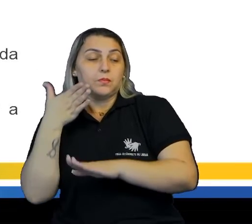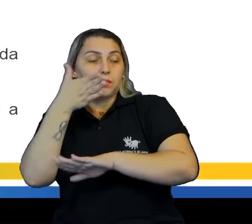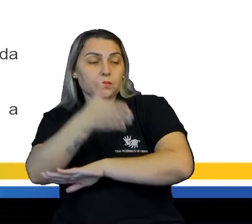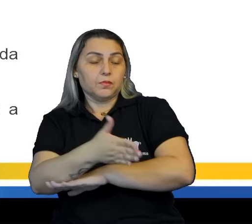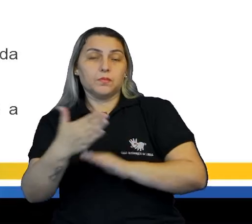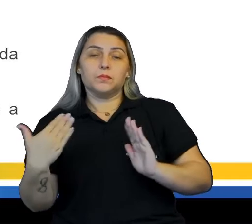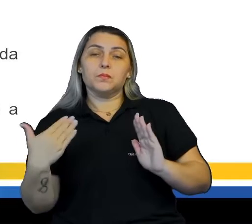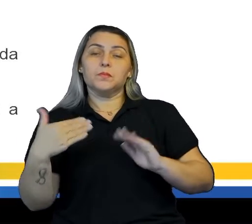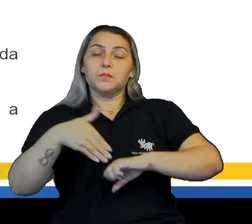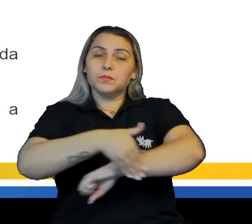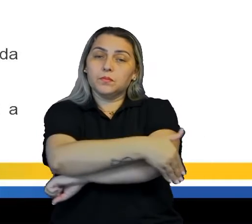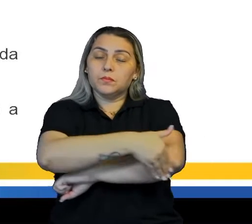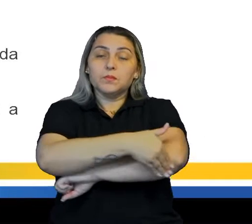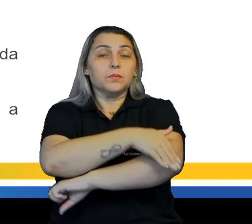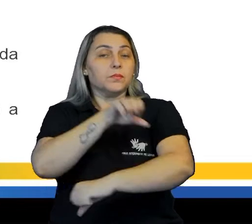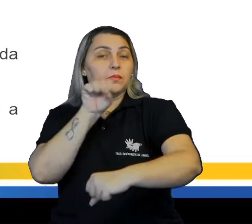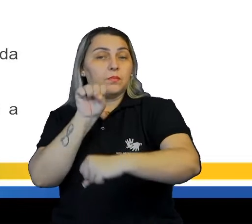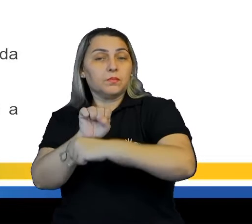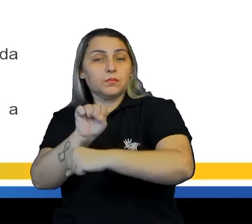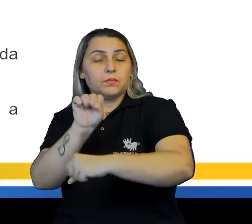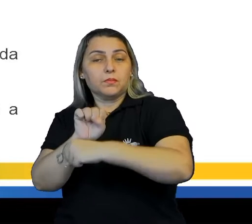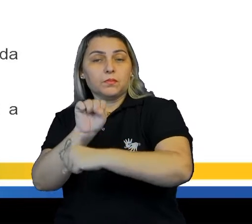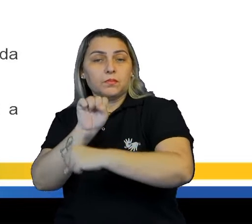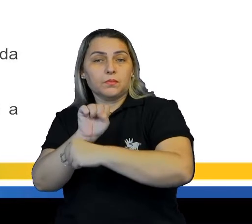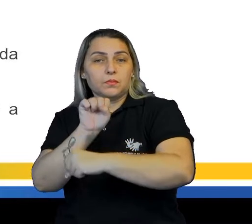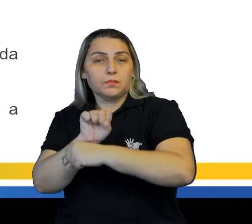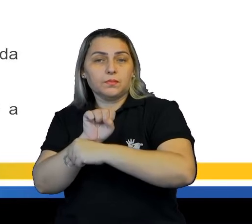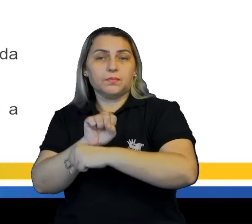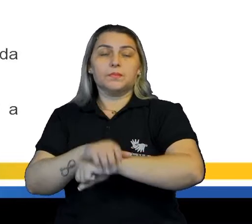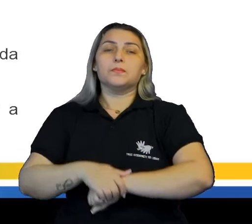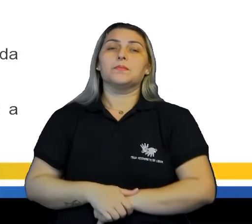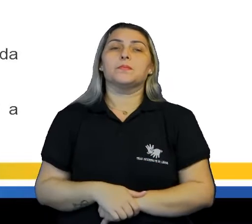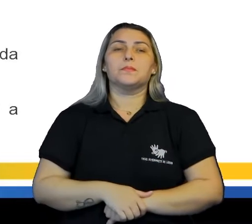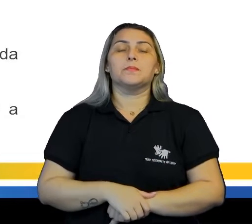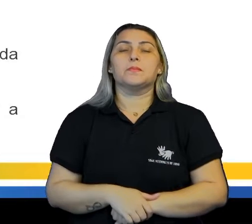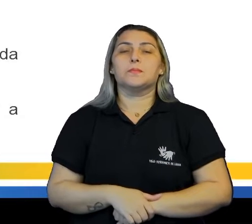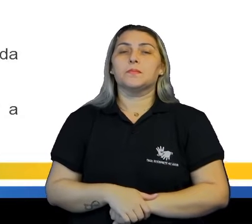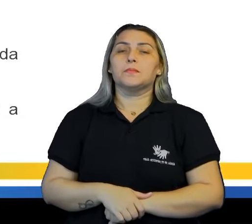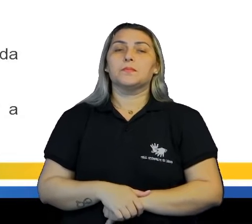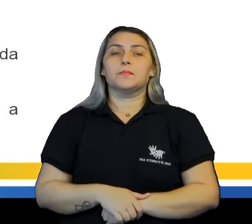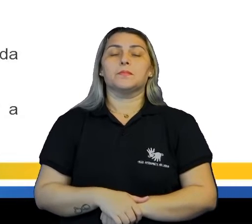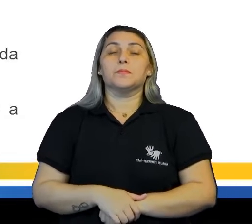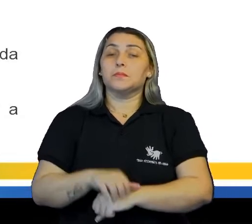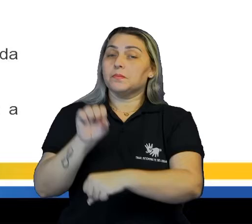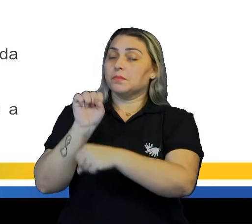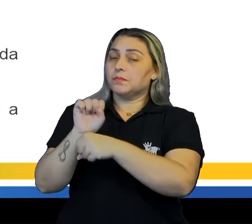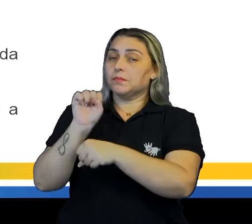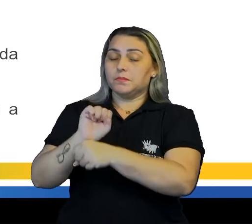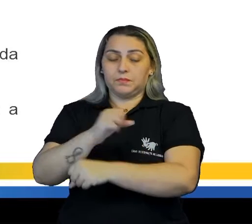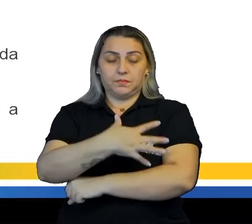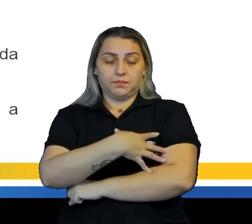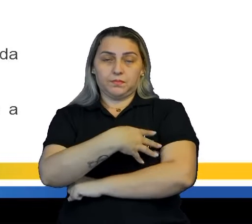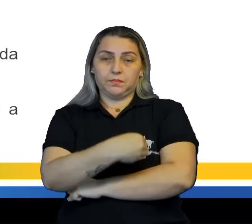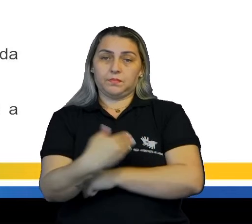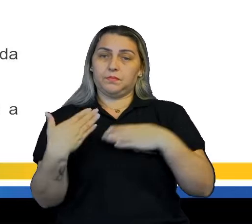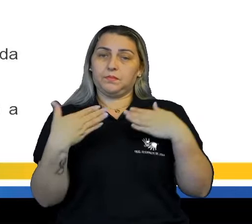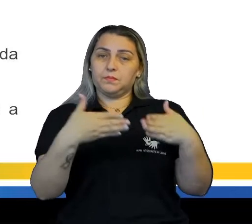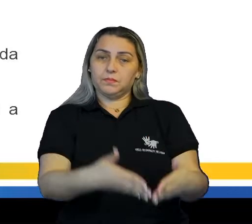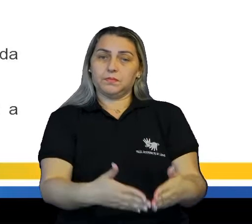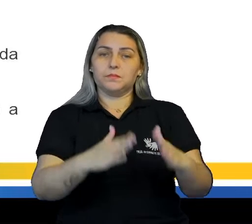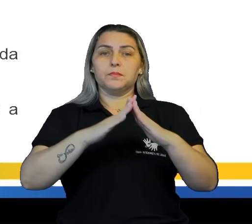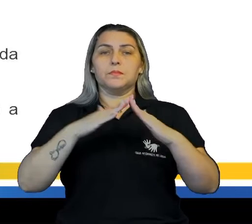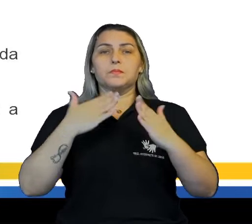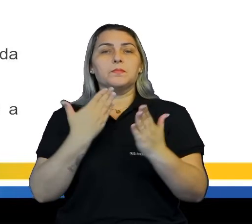a esquina esperar. Olha só o tipo de linguagem empregada. Esperar o filho que chegava